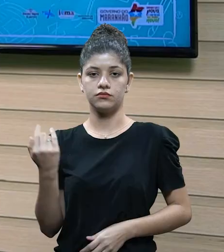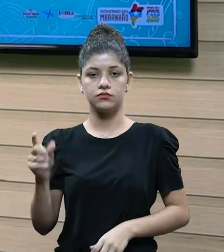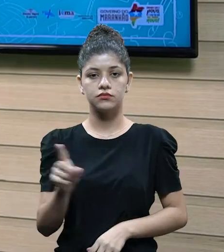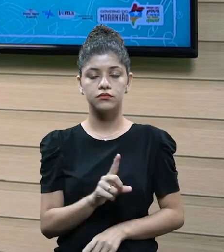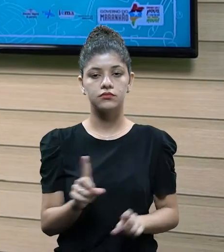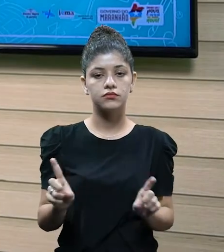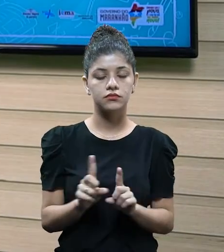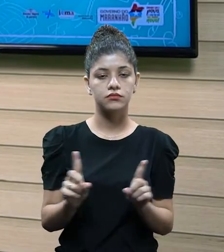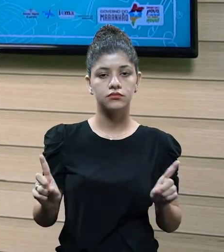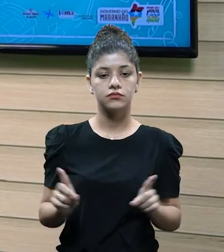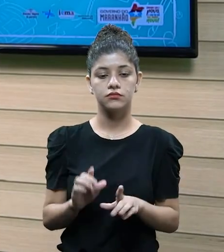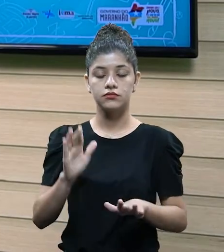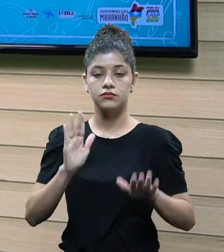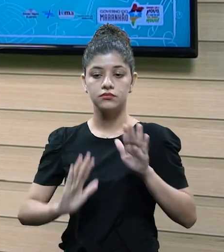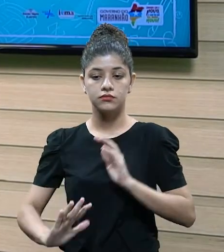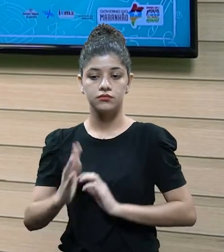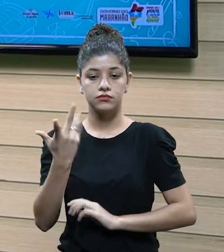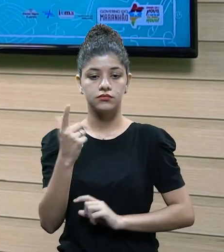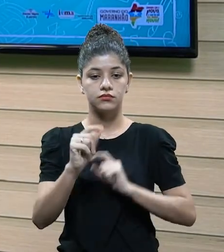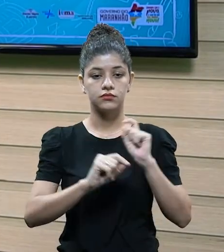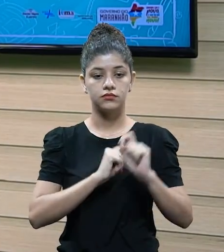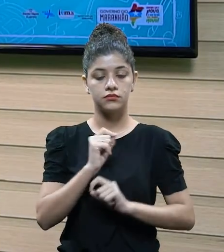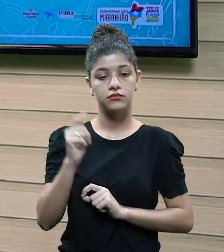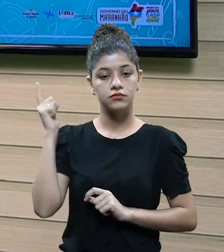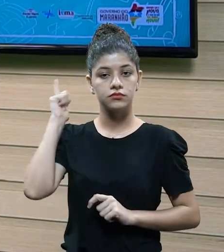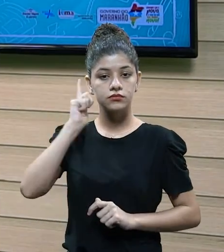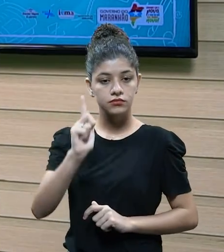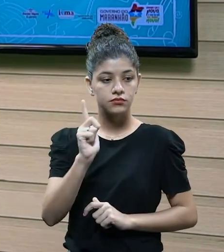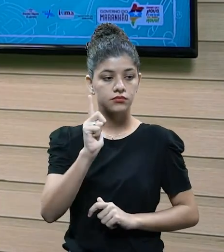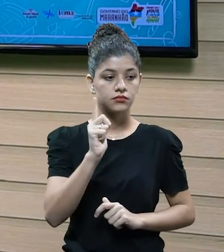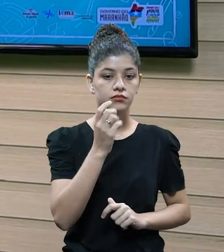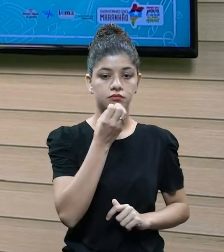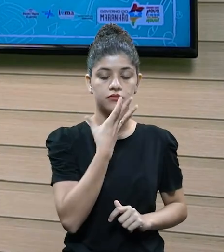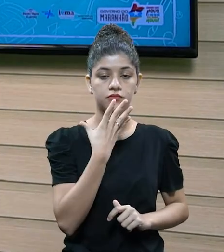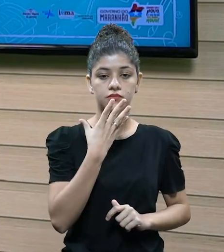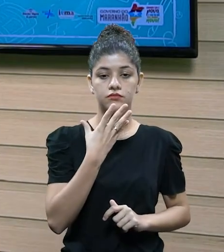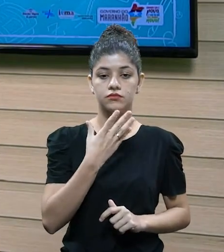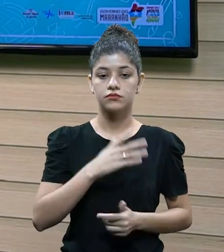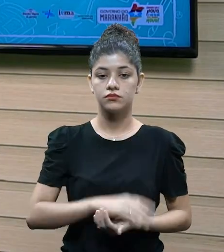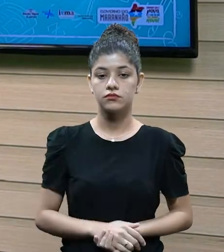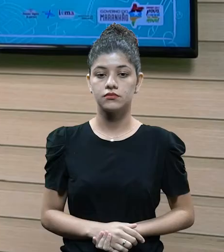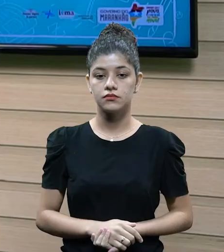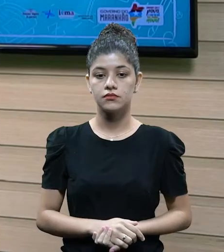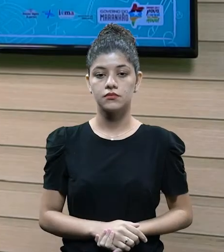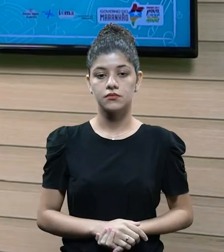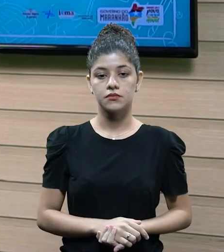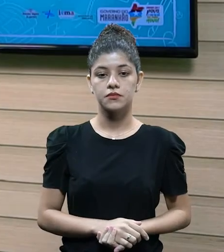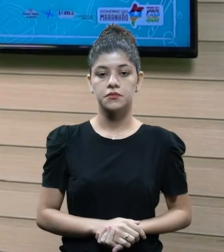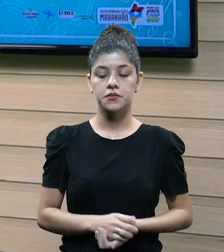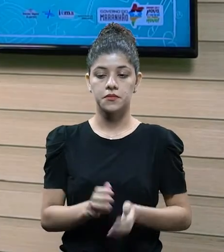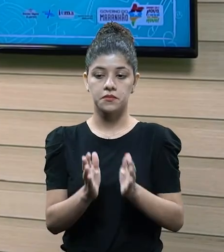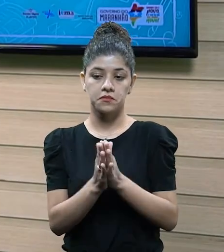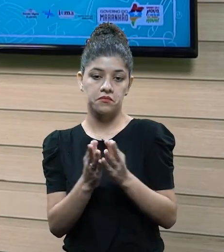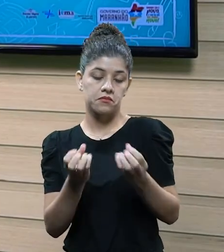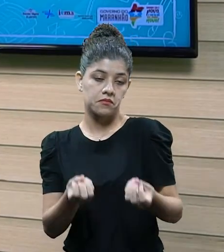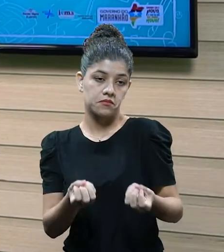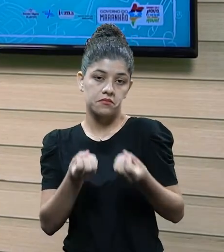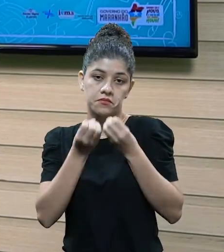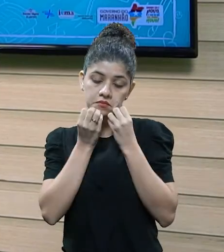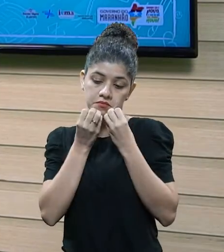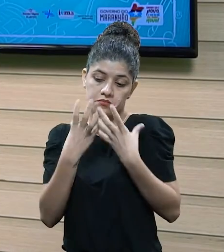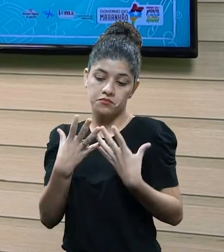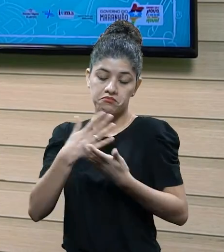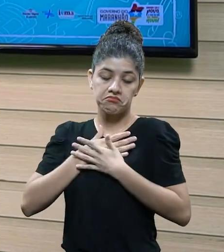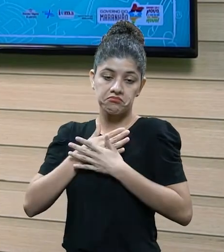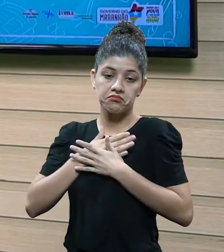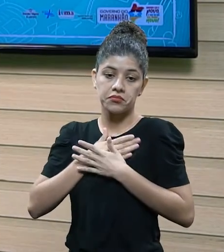líder, porque o que acontece em algumas situações? Quando a meta é alcançada, o objetivo é alcançado, o líder chama para ele a glória. Mas também